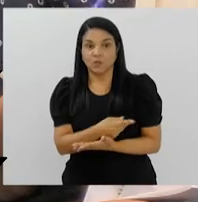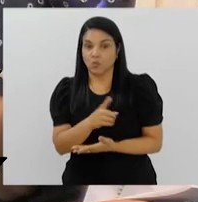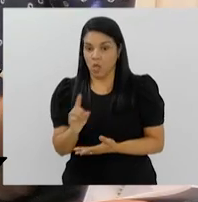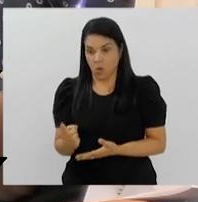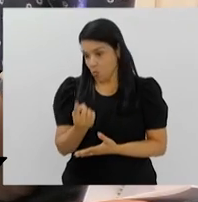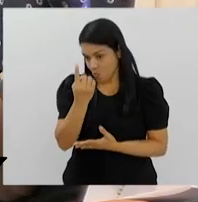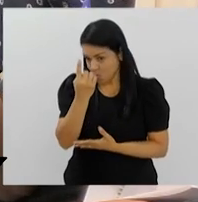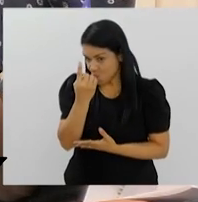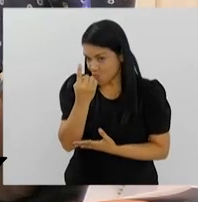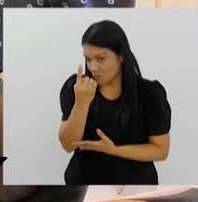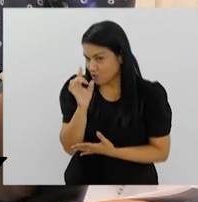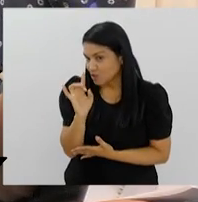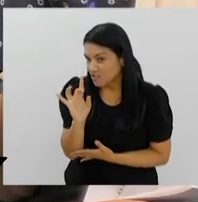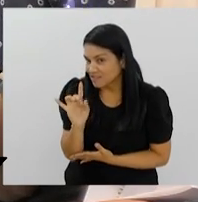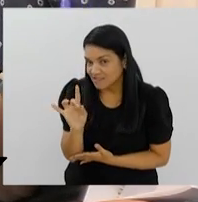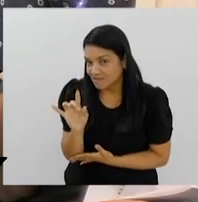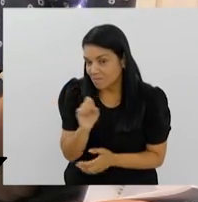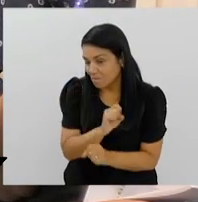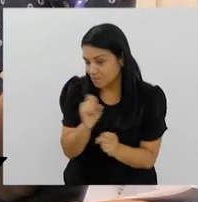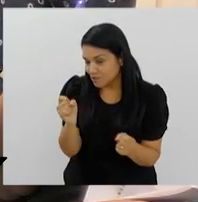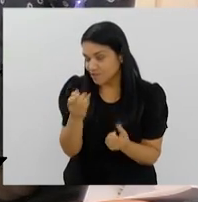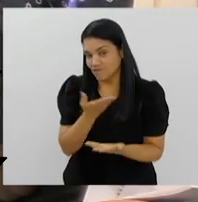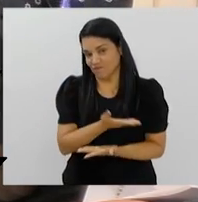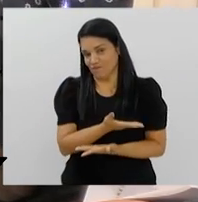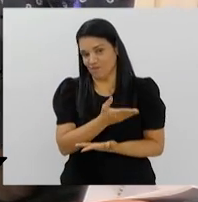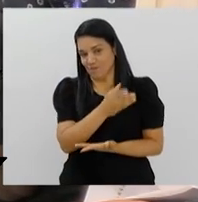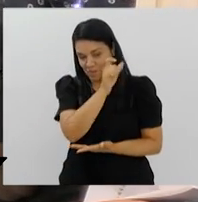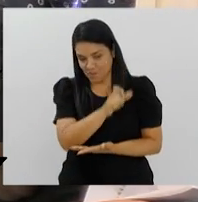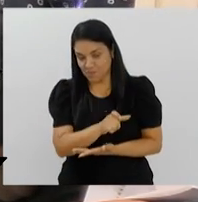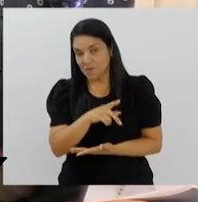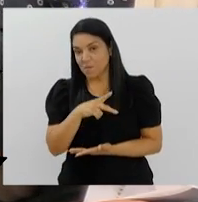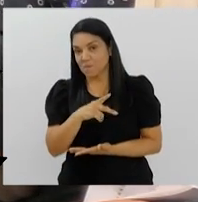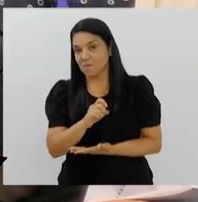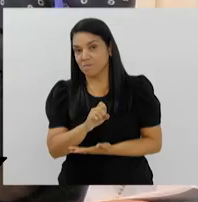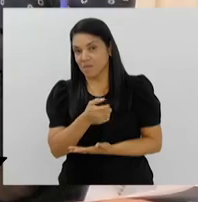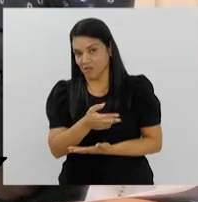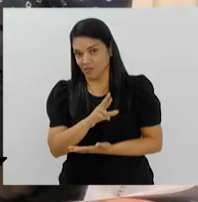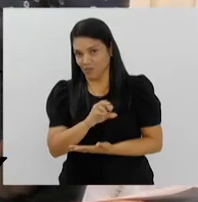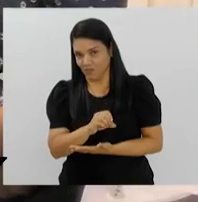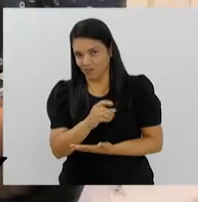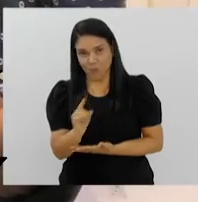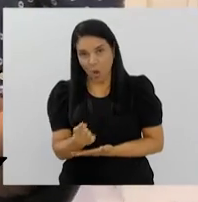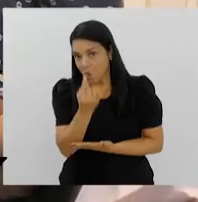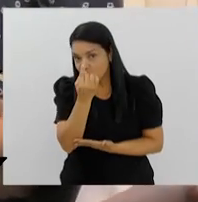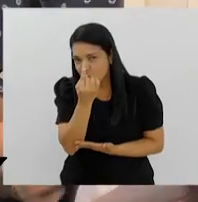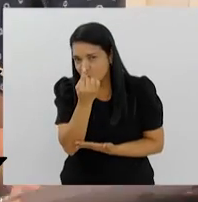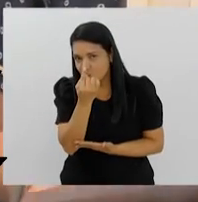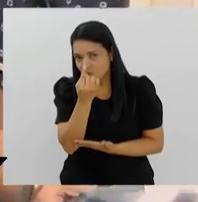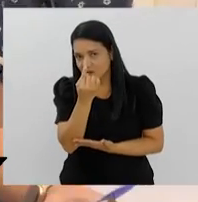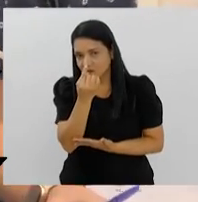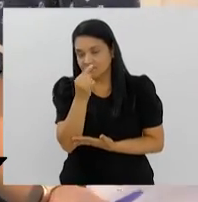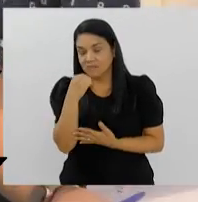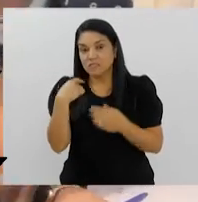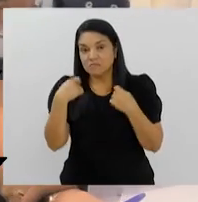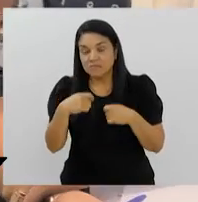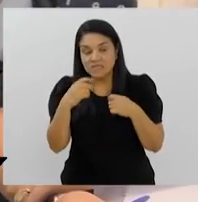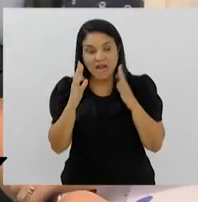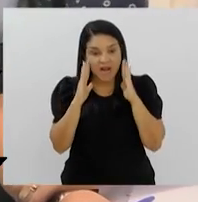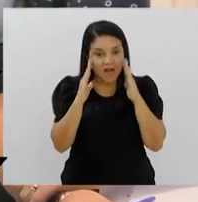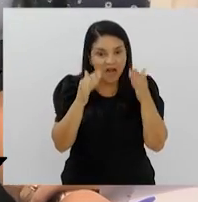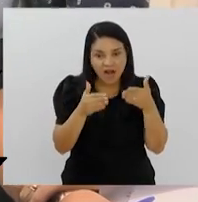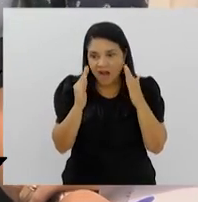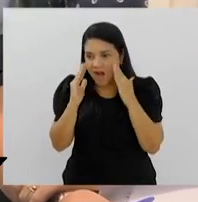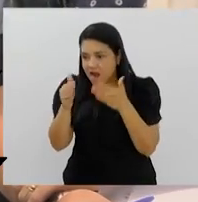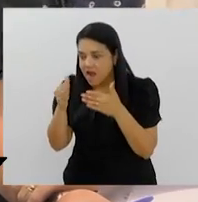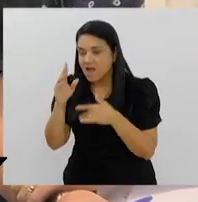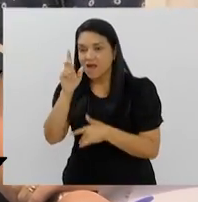isolado não é um caso isolado Pedro mas a gente precisa olhar isolado para cada um que está